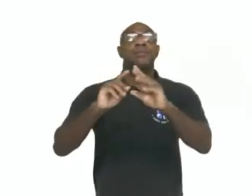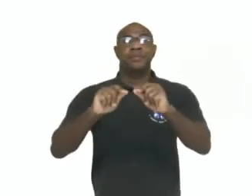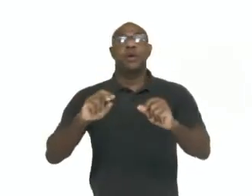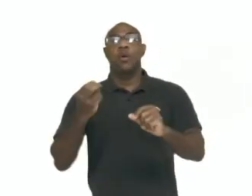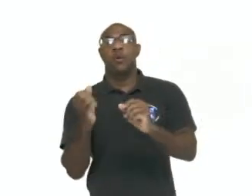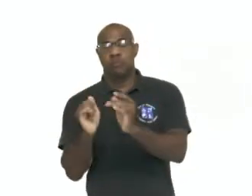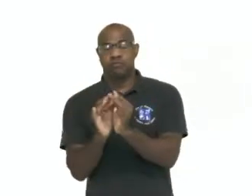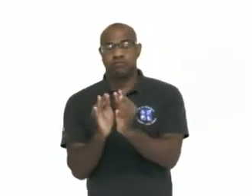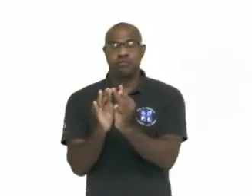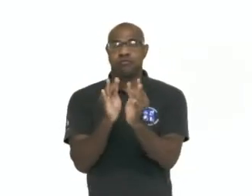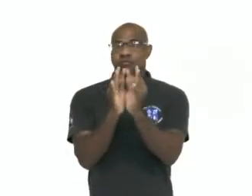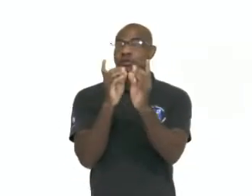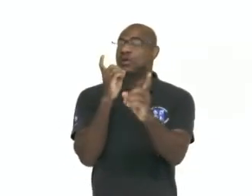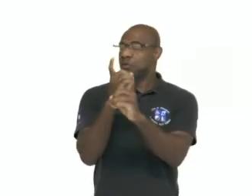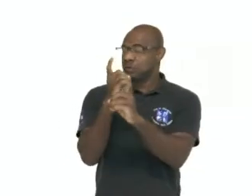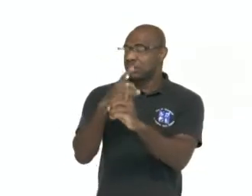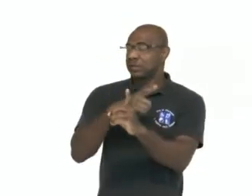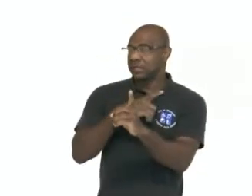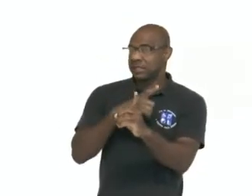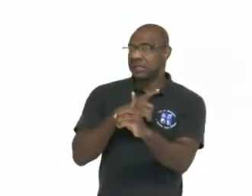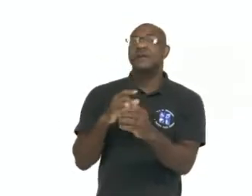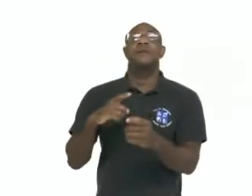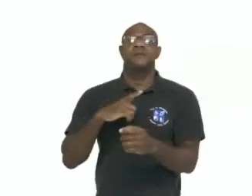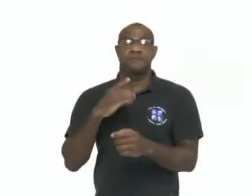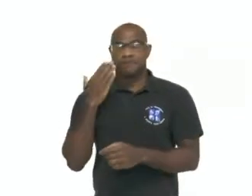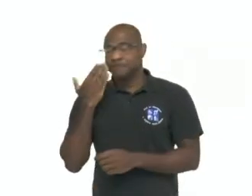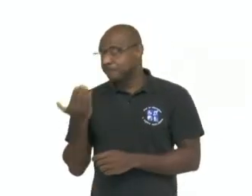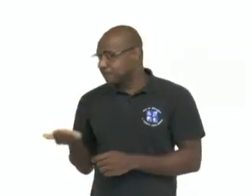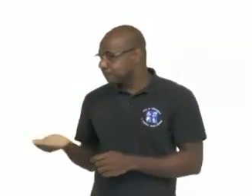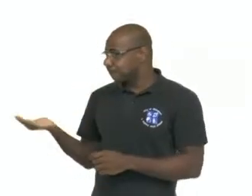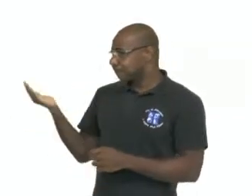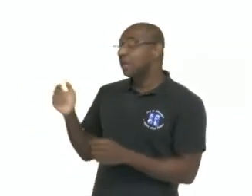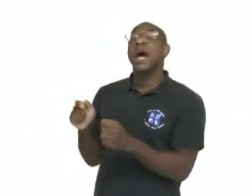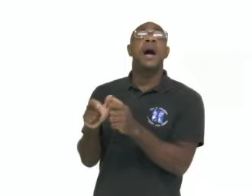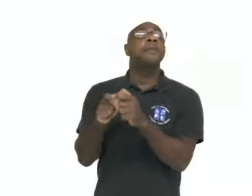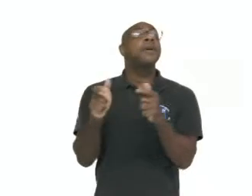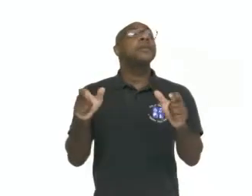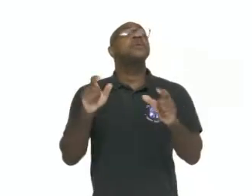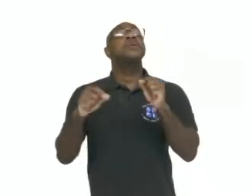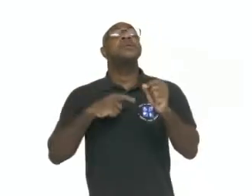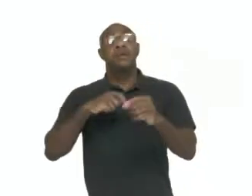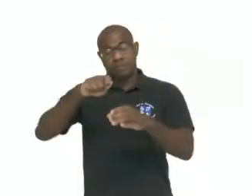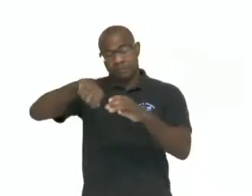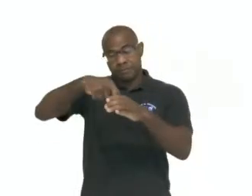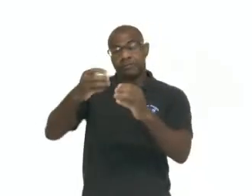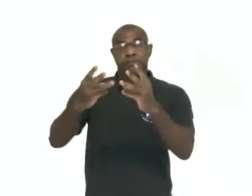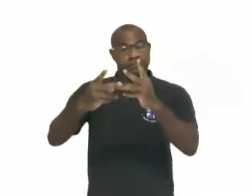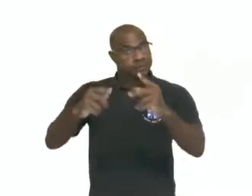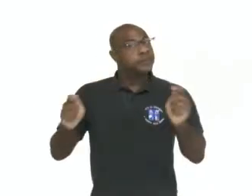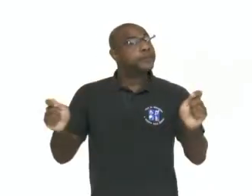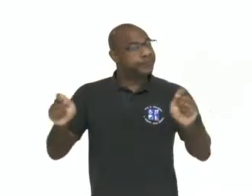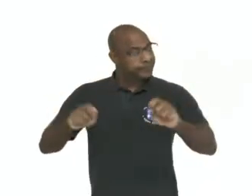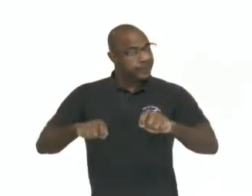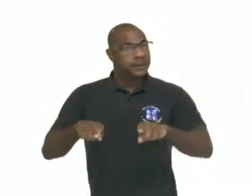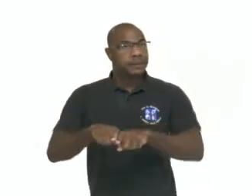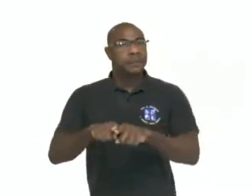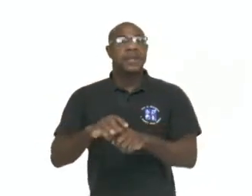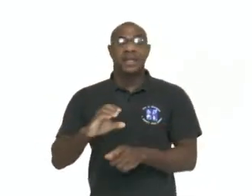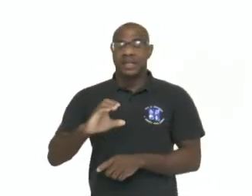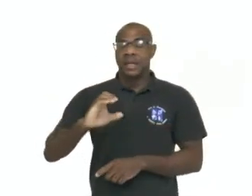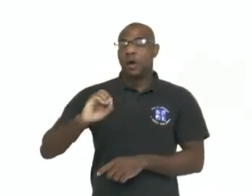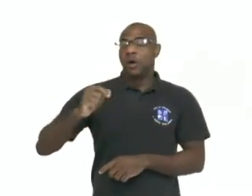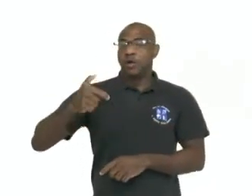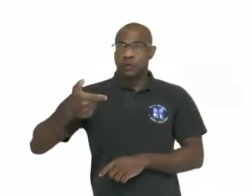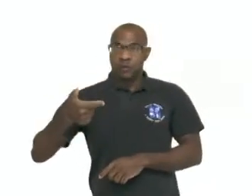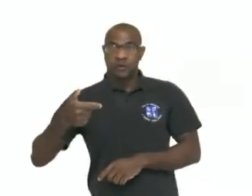gasoso. Possuem baixos pontos de fusão e ebulição e a maioria são solúveis em água, como por exemplo o CO2,